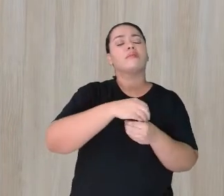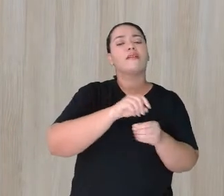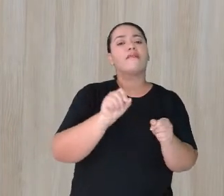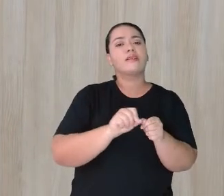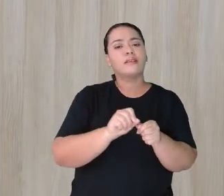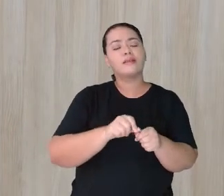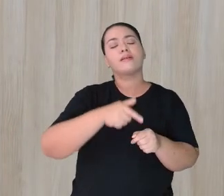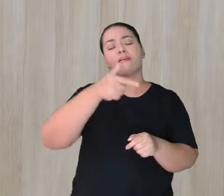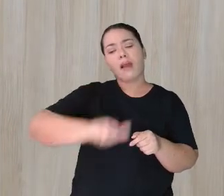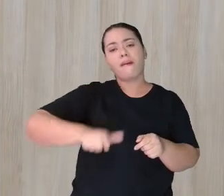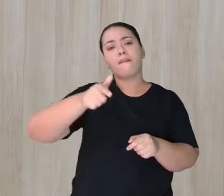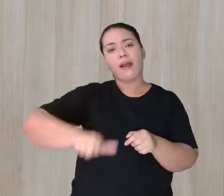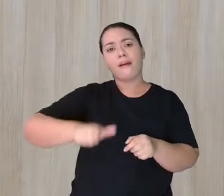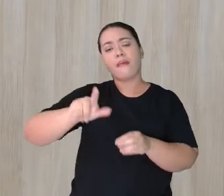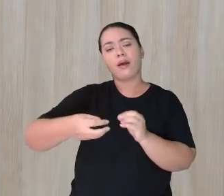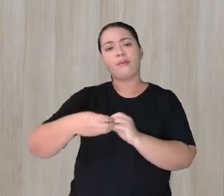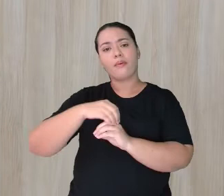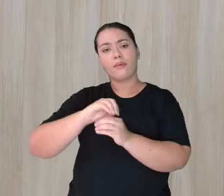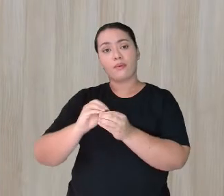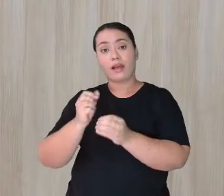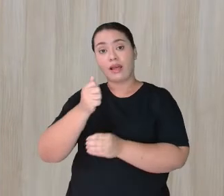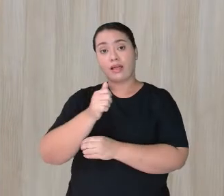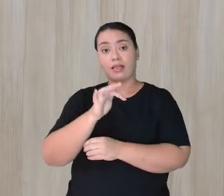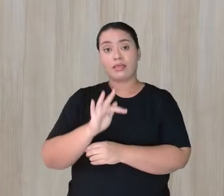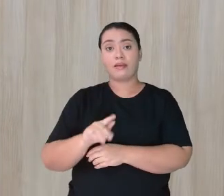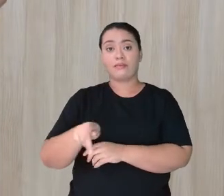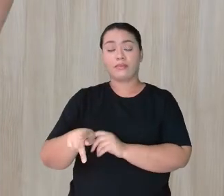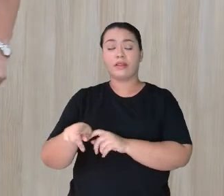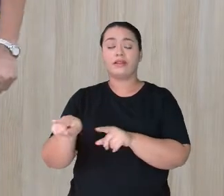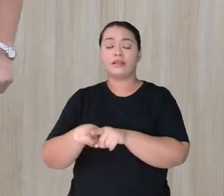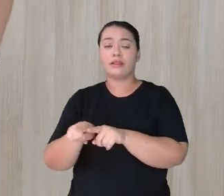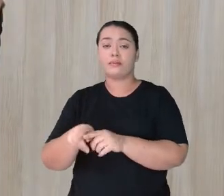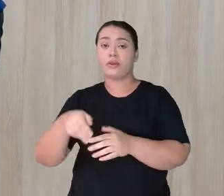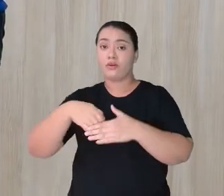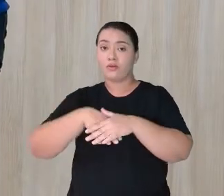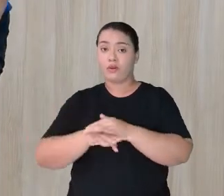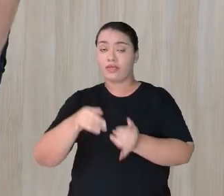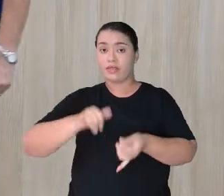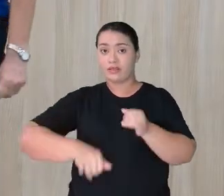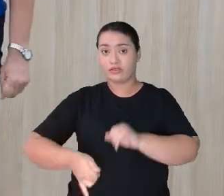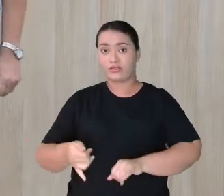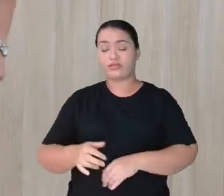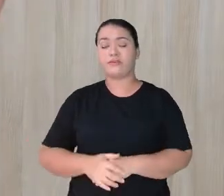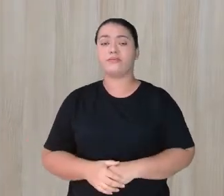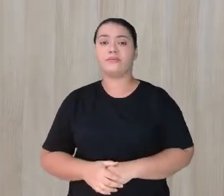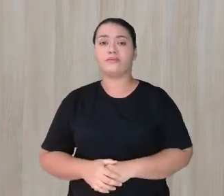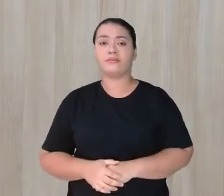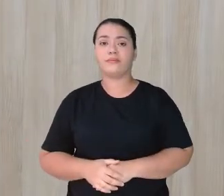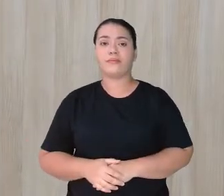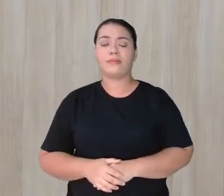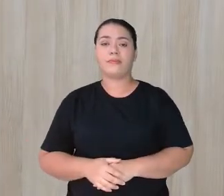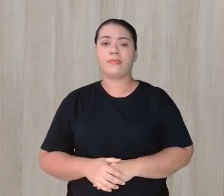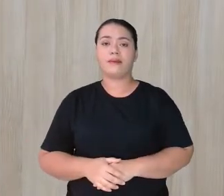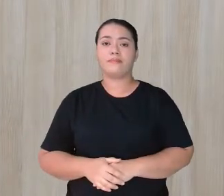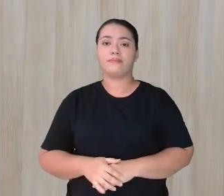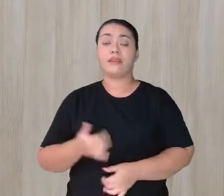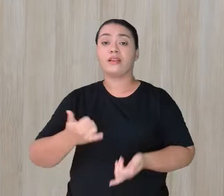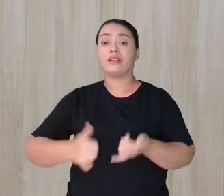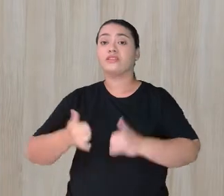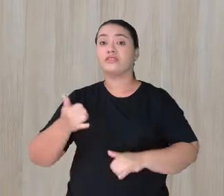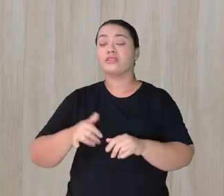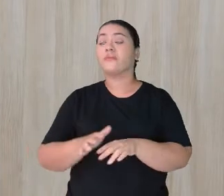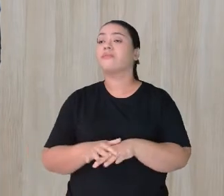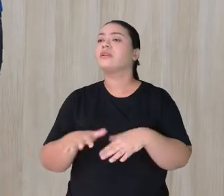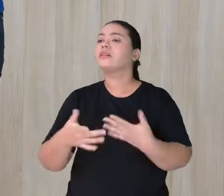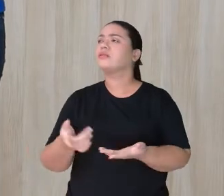produzindo cada vez mais essas moléculas de ATP e armazenamento de energia. E começando aqui, não é, o nosso assunto,